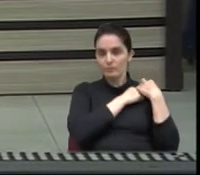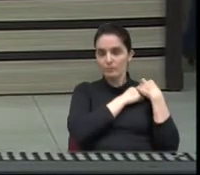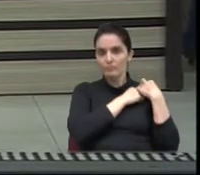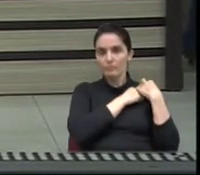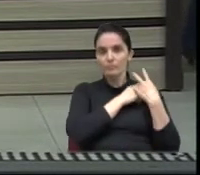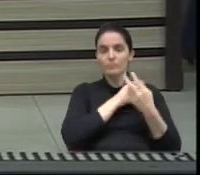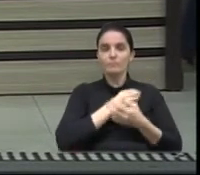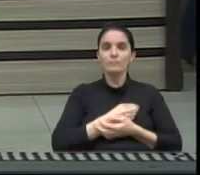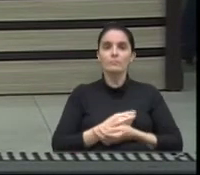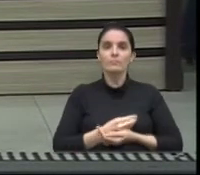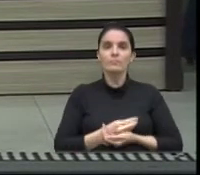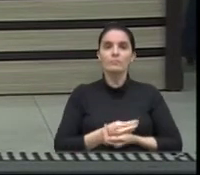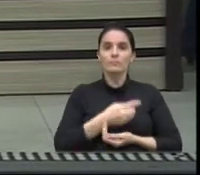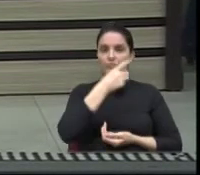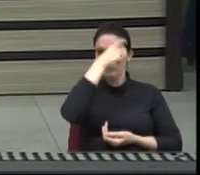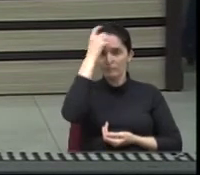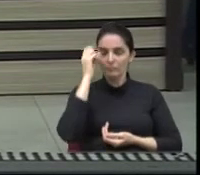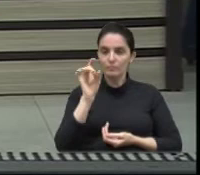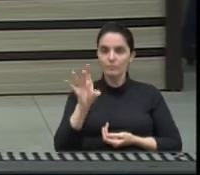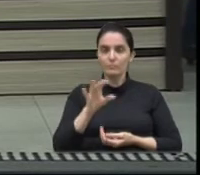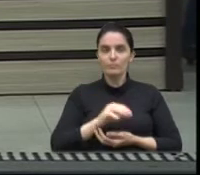Moção de aplauso número 40.